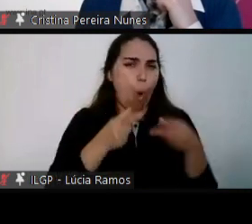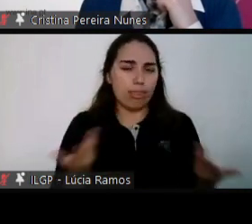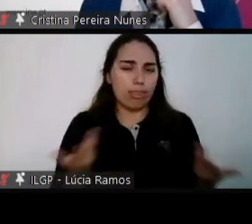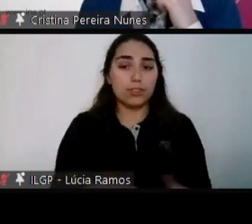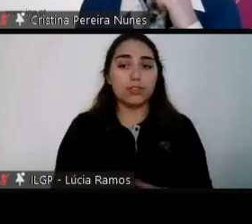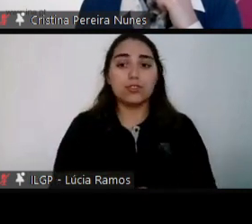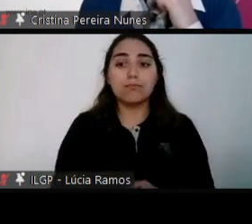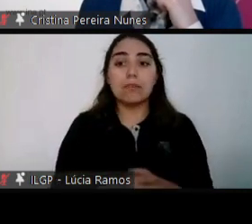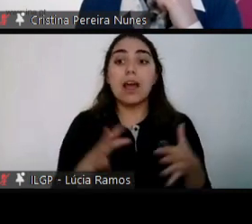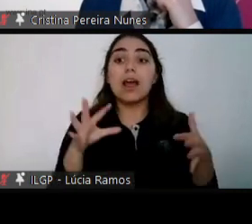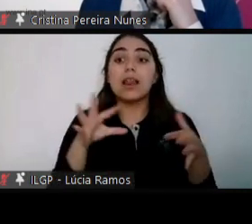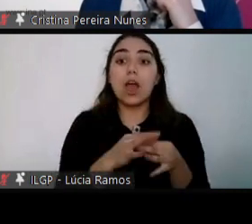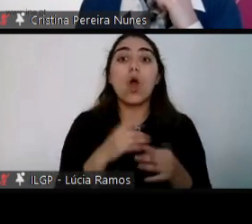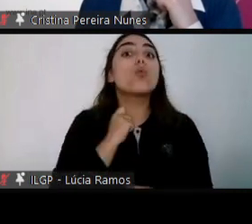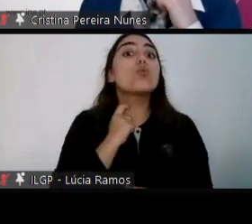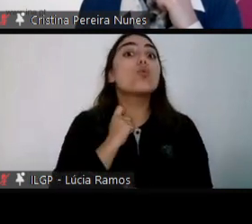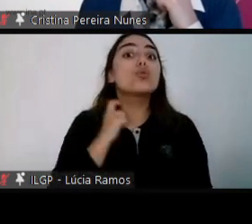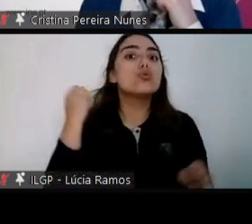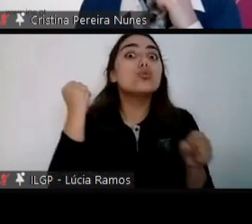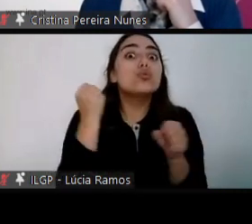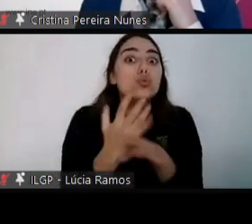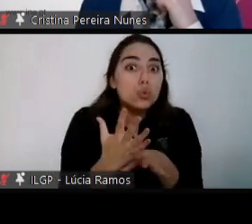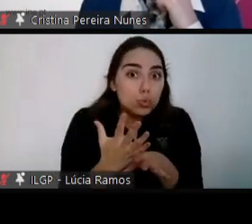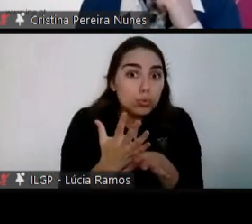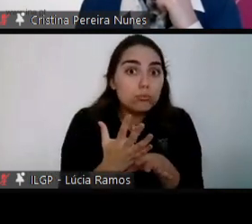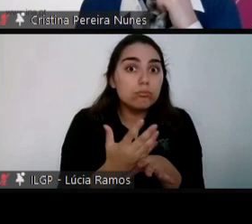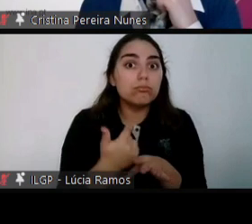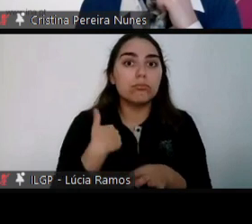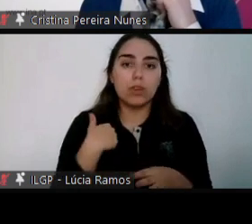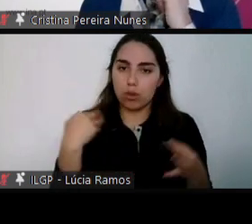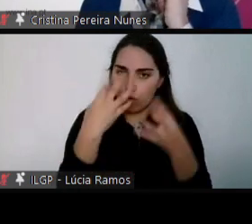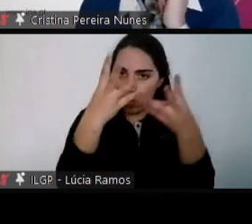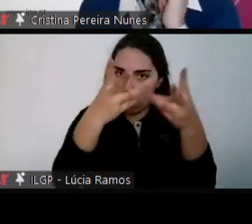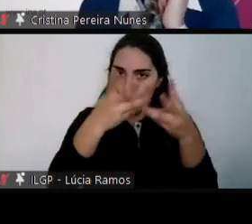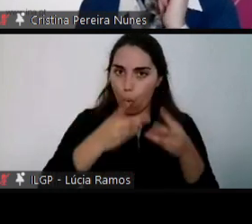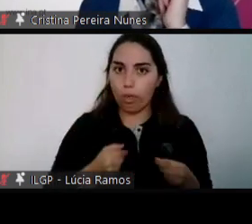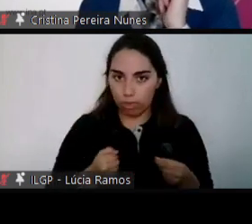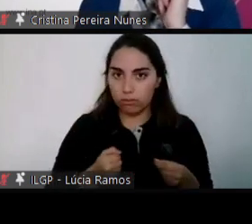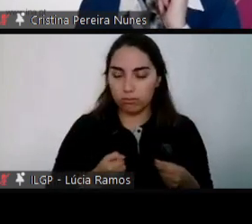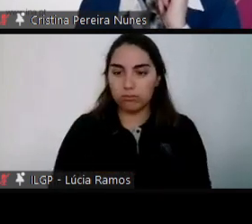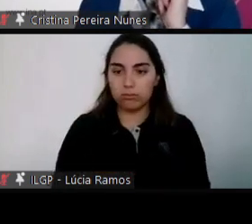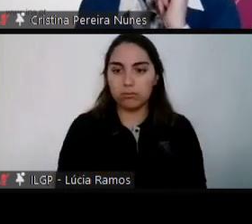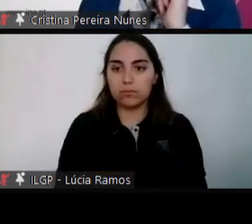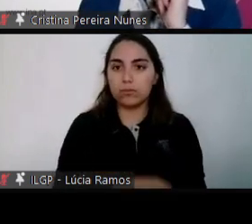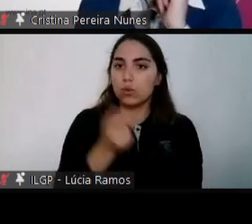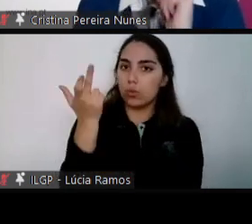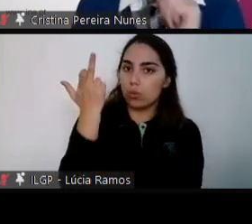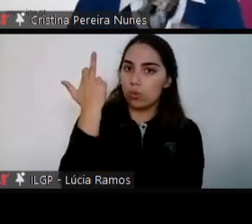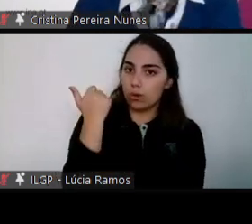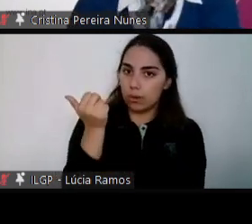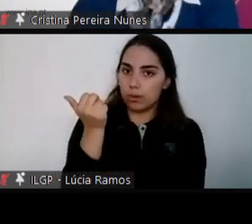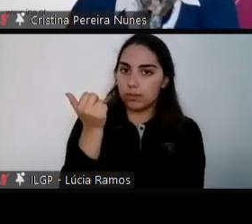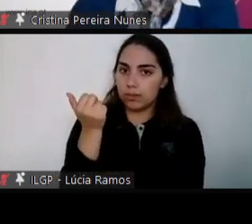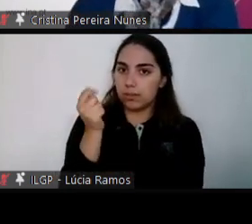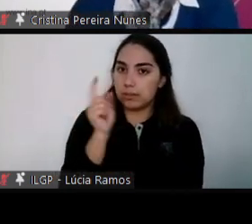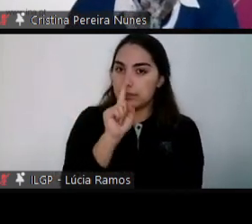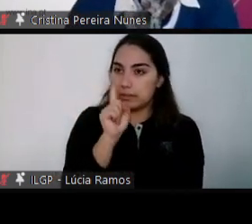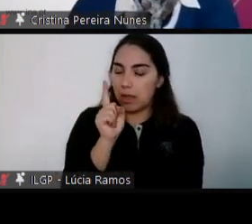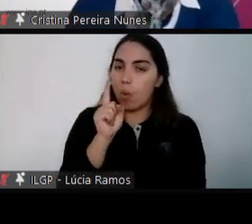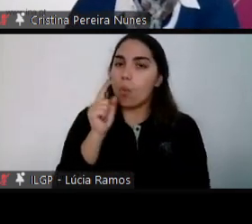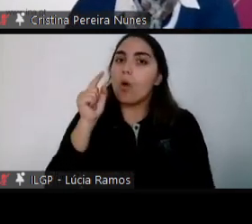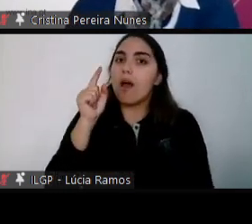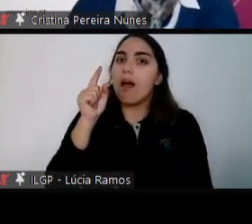fui fazer as contas também relativamente do ano passado, aliás, do início deste